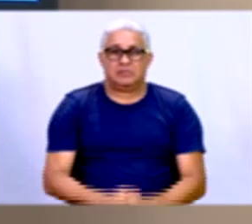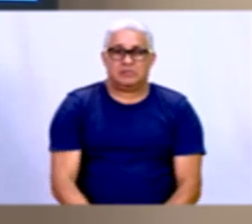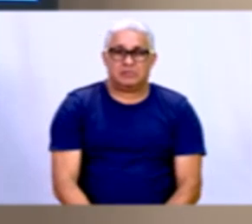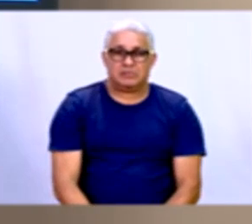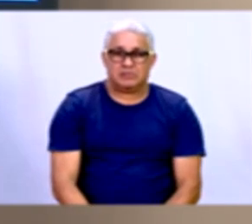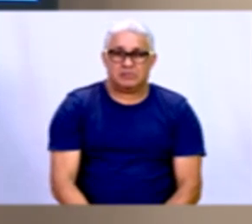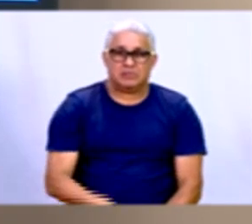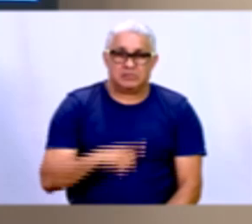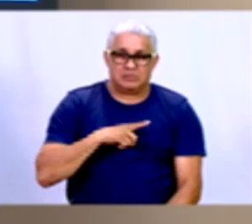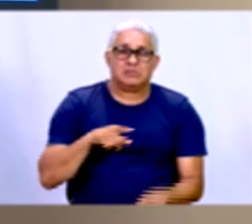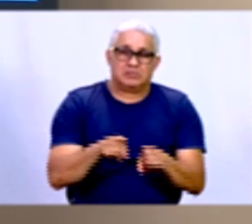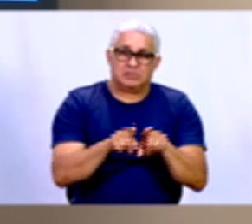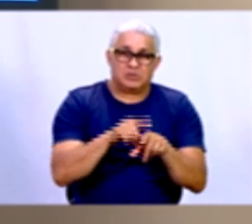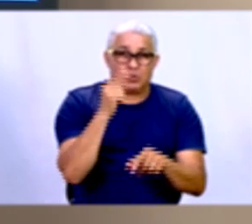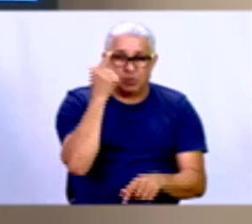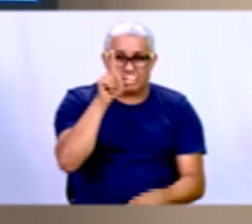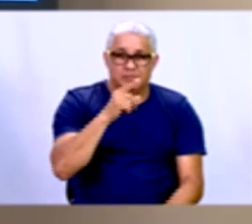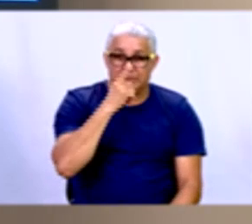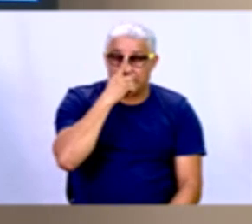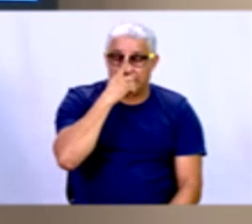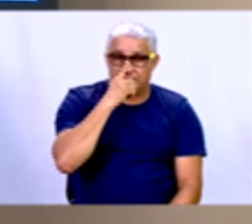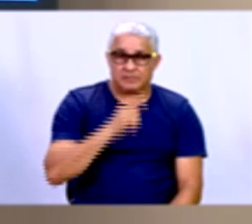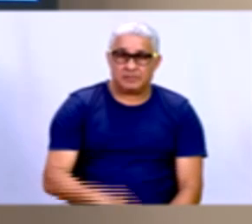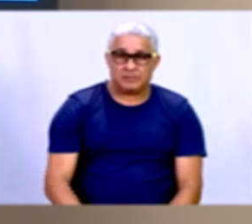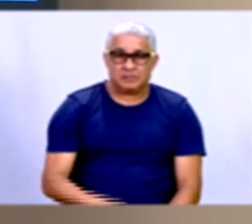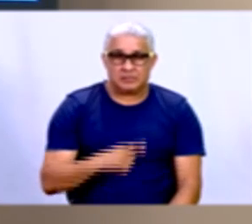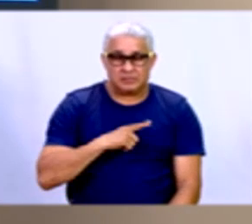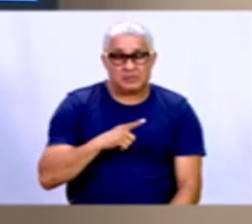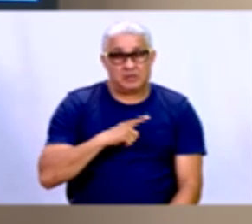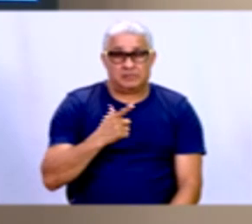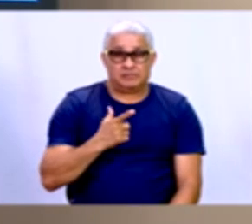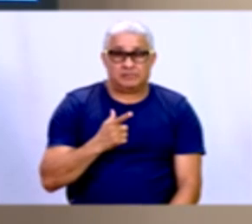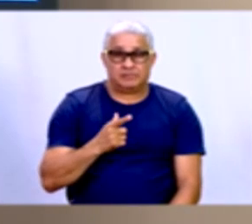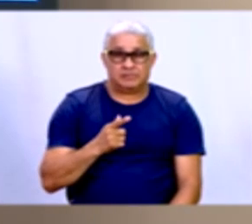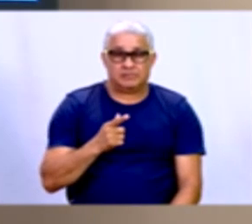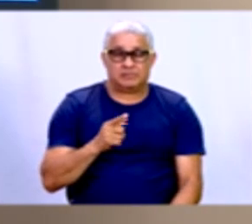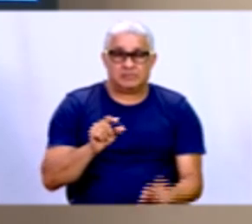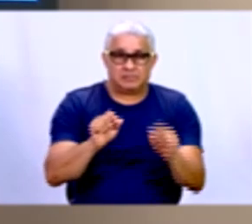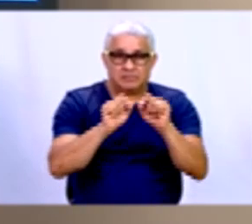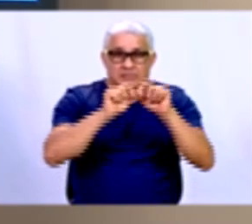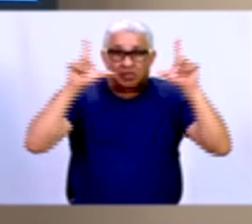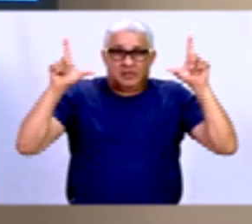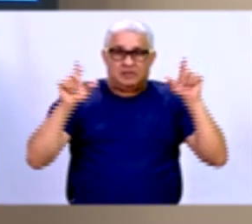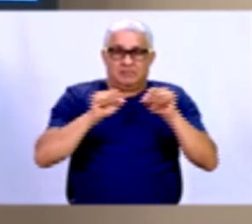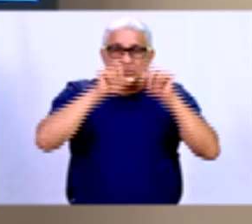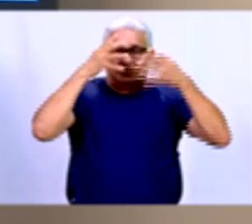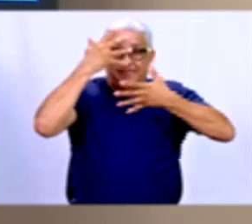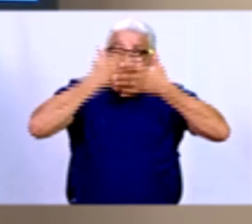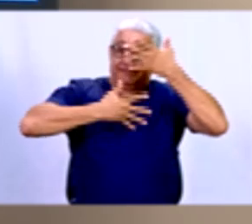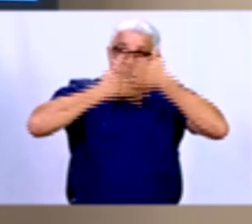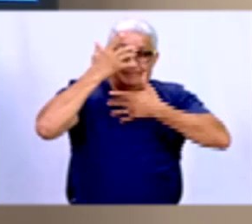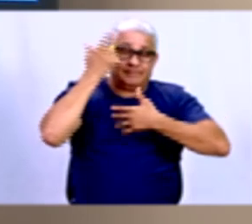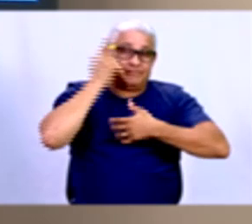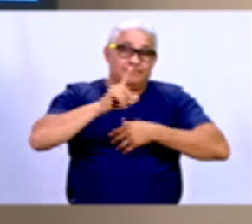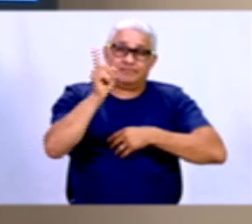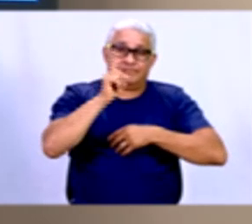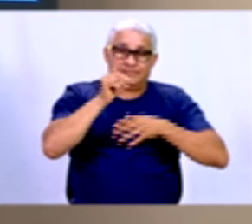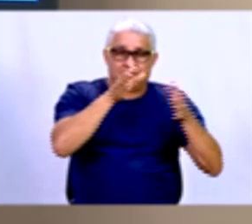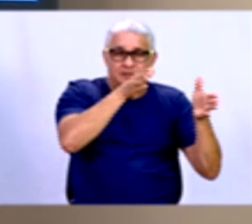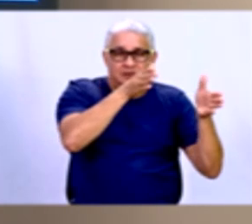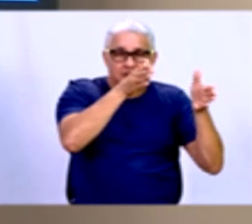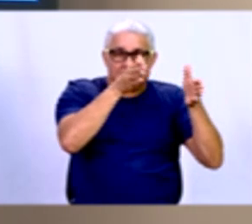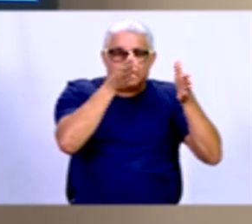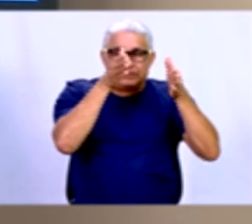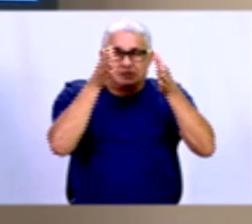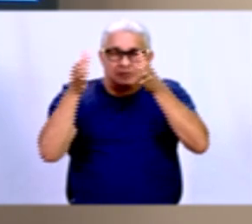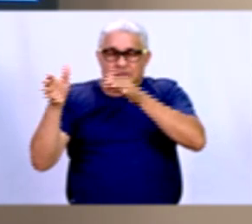Tem outros sites lá que tem muitos pop-ups que vão surgindo na sua tela e você não consegue acompanhar todas